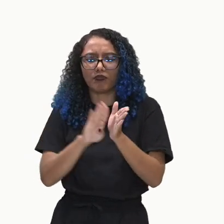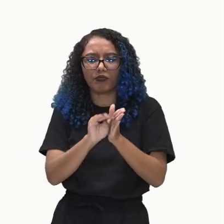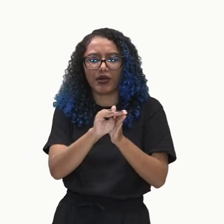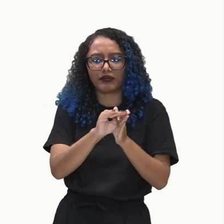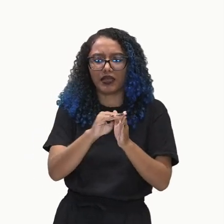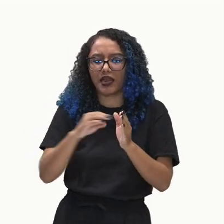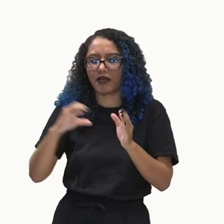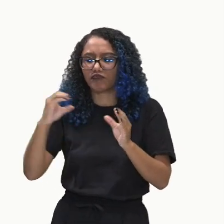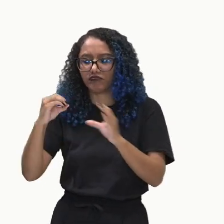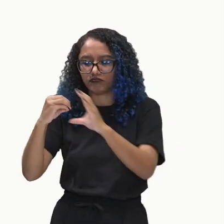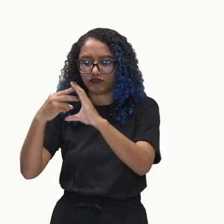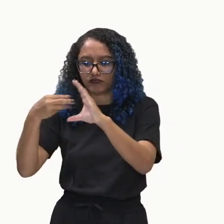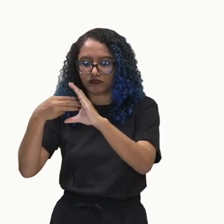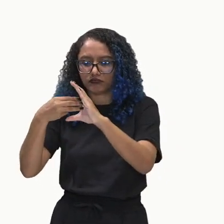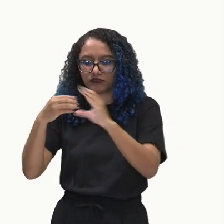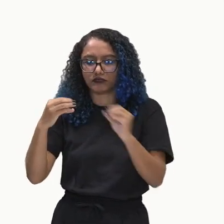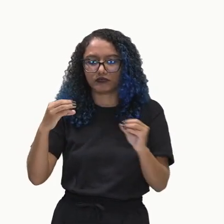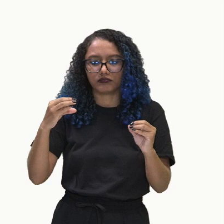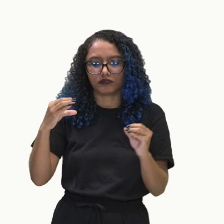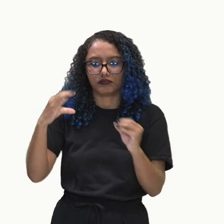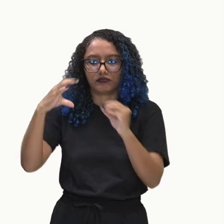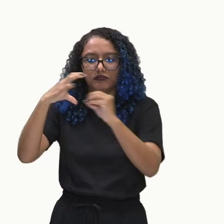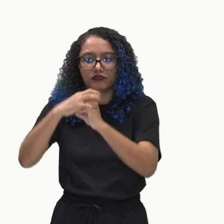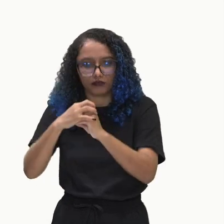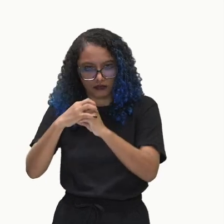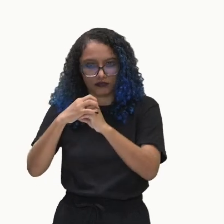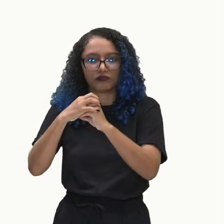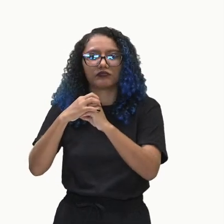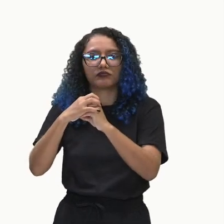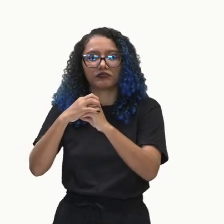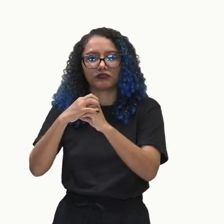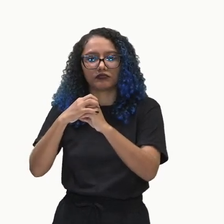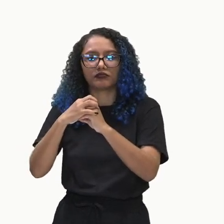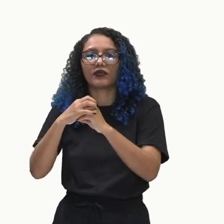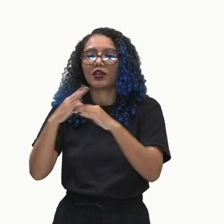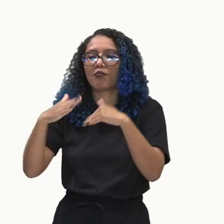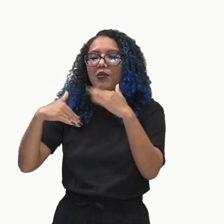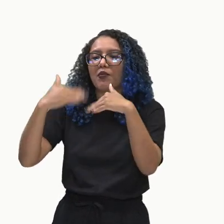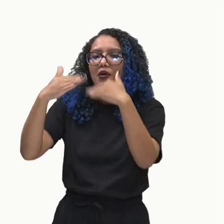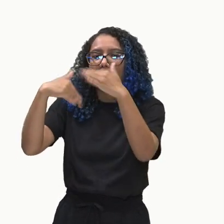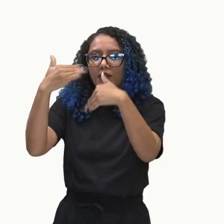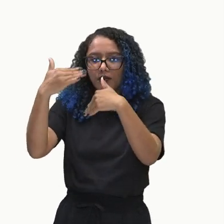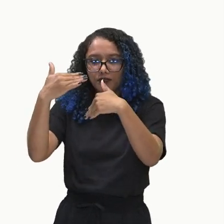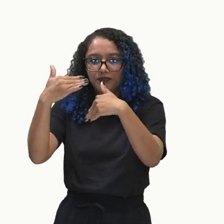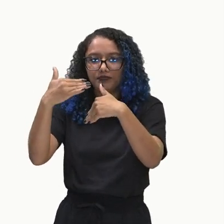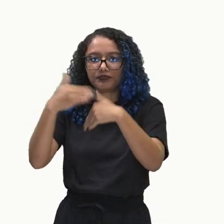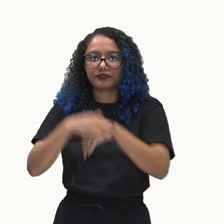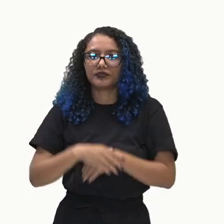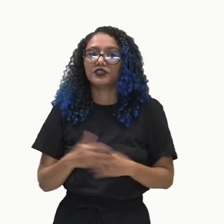Foram incorporadas a uma célula um pouco mais estruturada, e hoje em dia quem tem o DNA